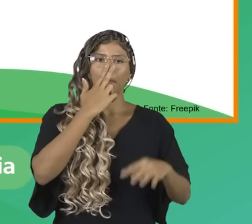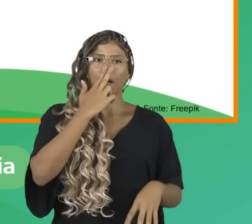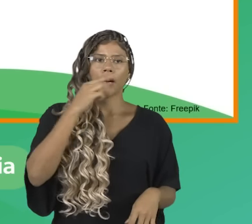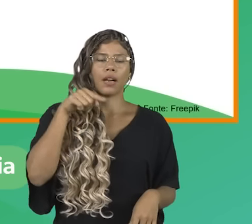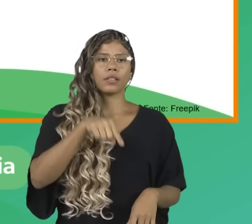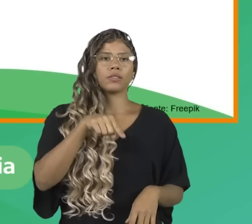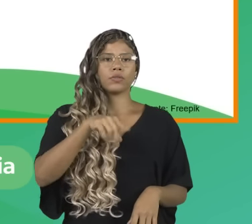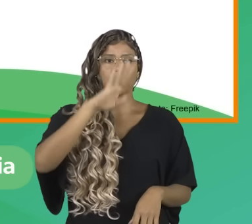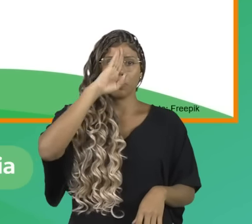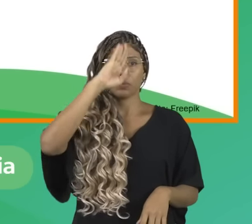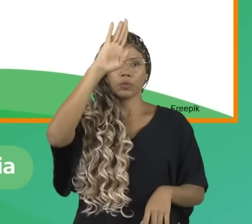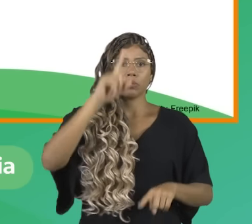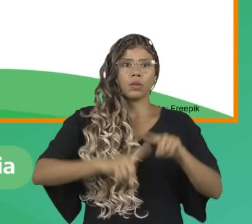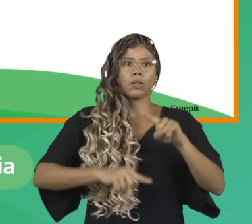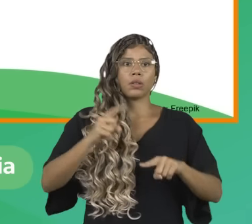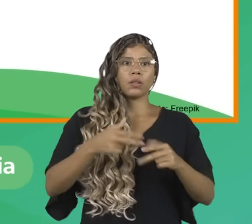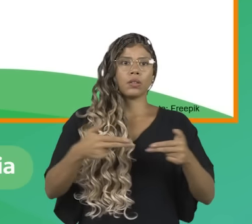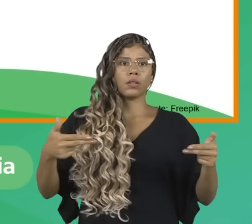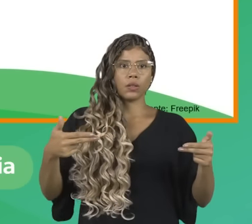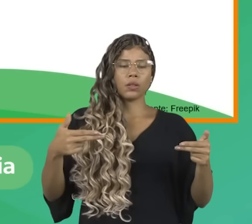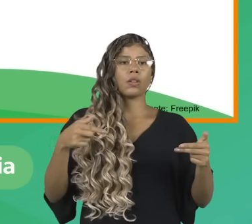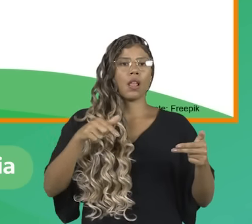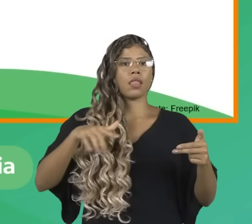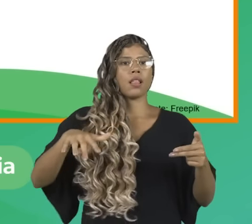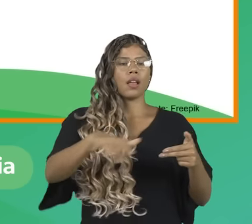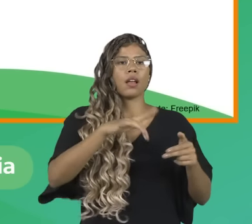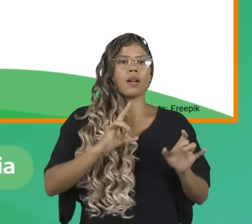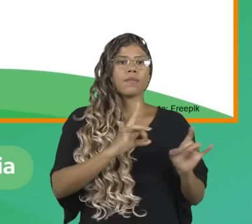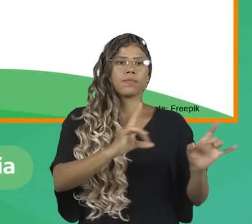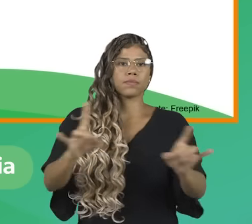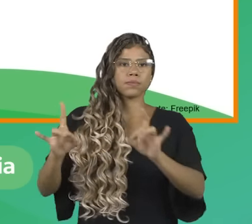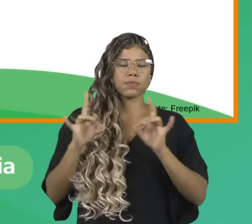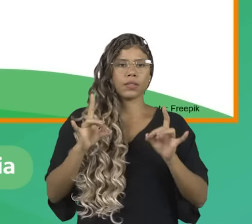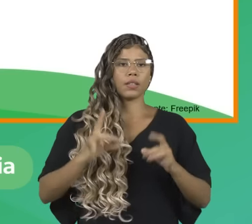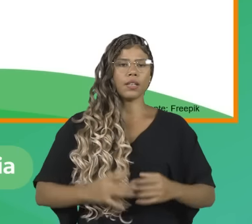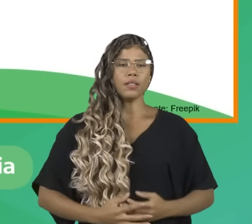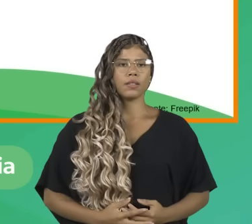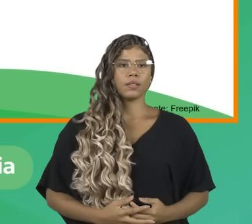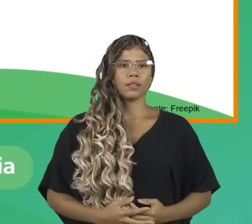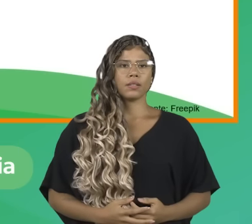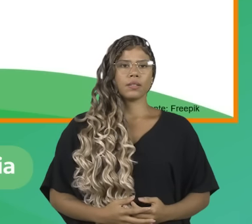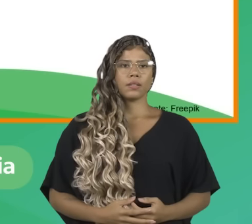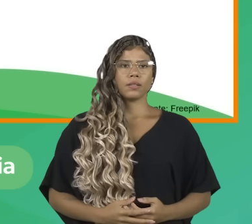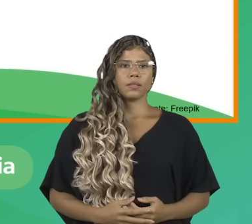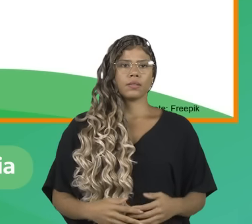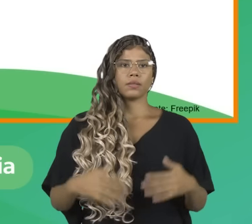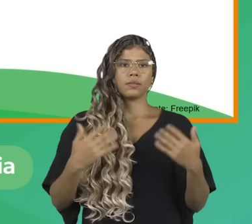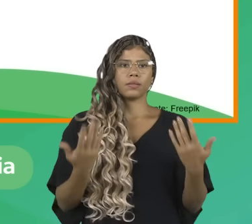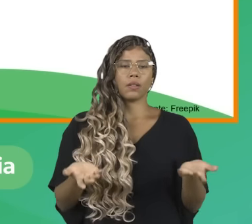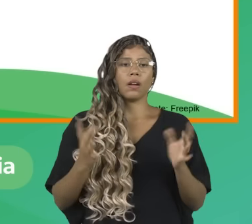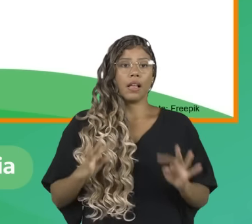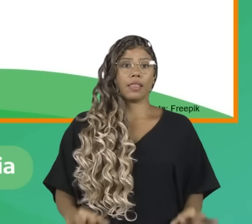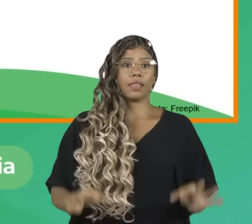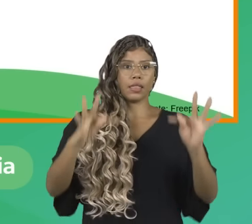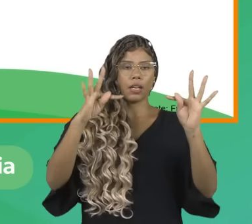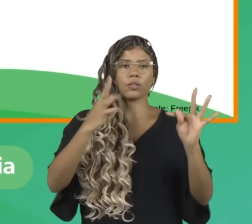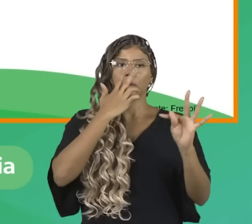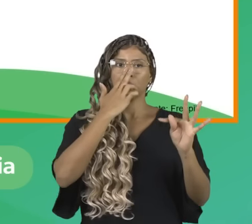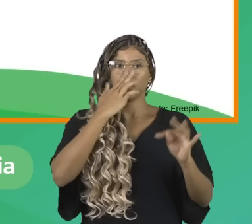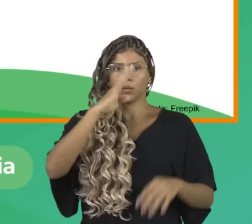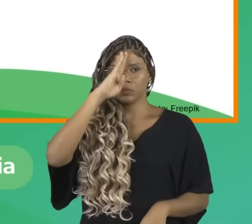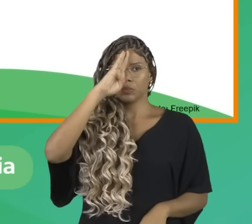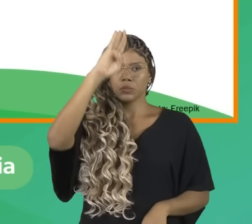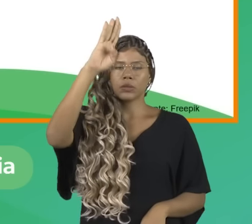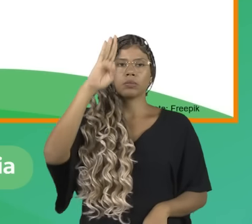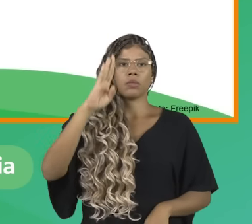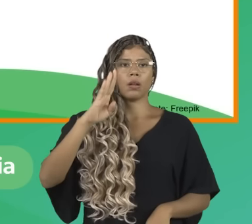ponta de lança desse mercado, e a tecnologia passou a se tornar parte de tudo. Desde aspiradores de pó robô andando pela